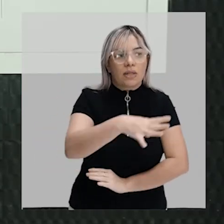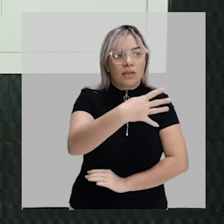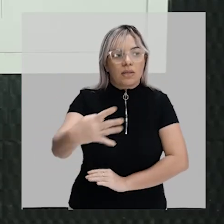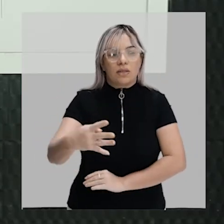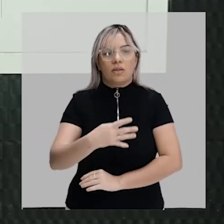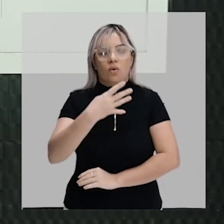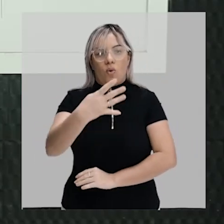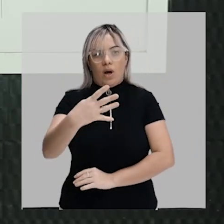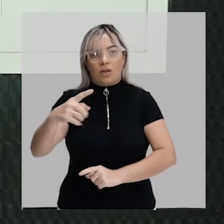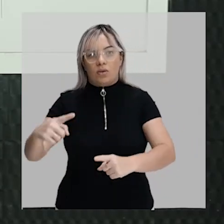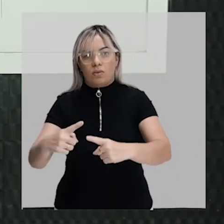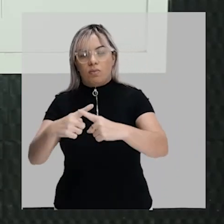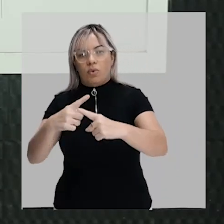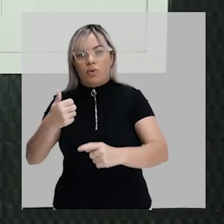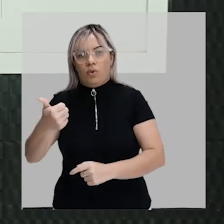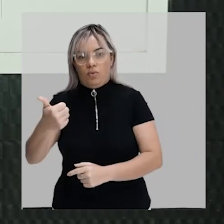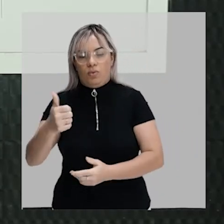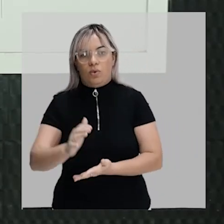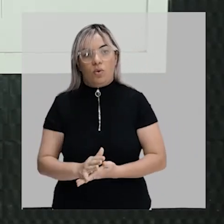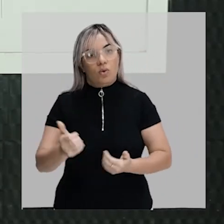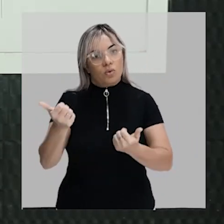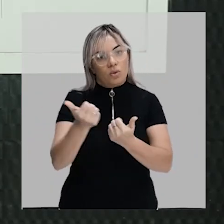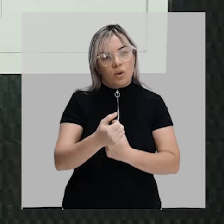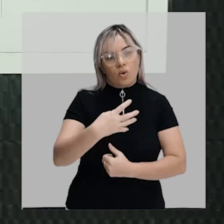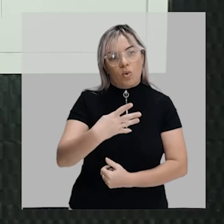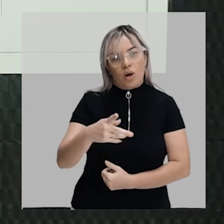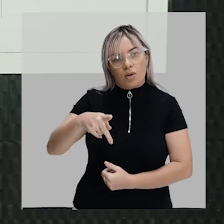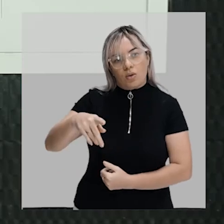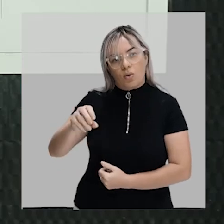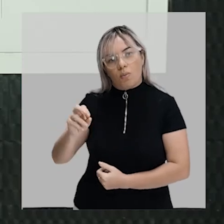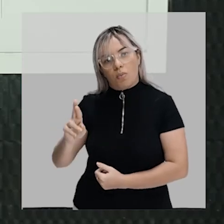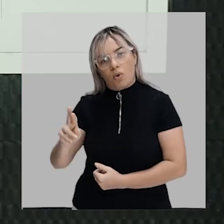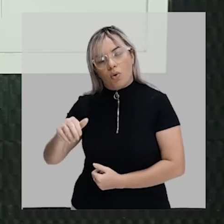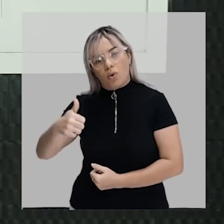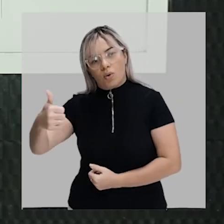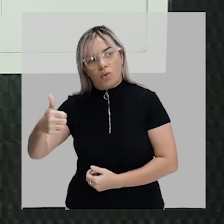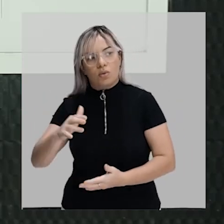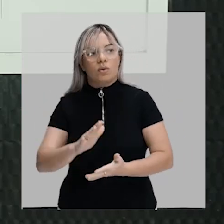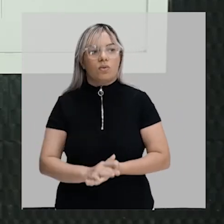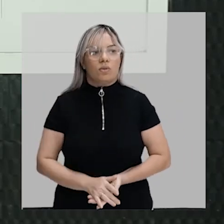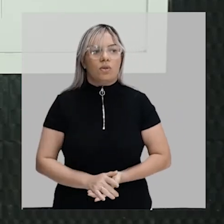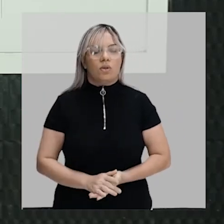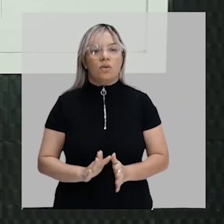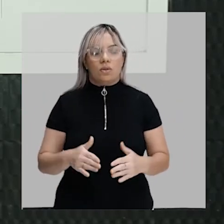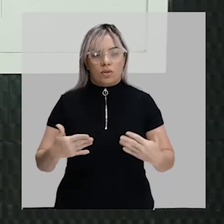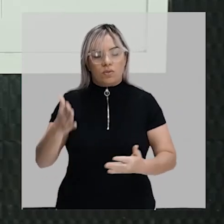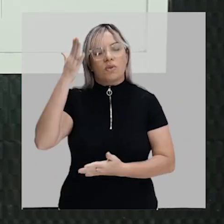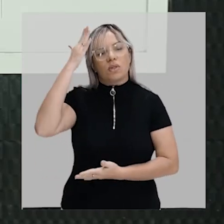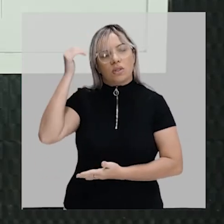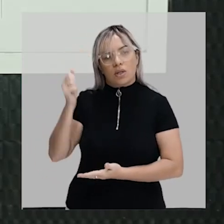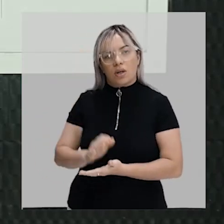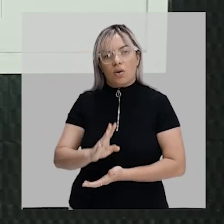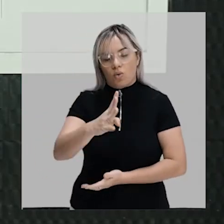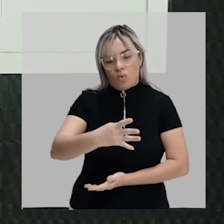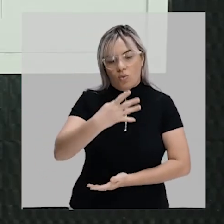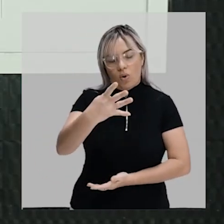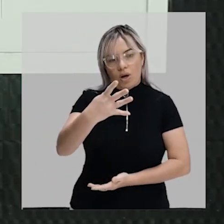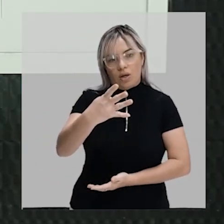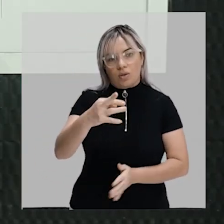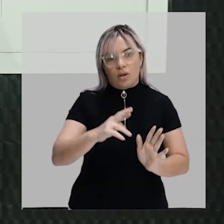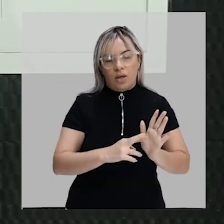tá você sabe que a ordem na Matriz representa a quantidade de linhas e a quantidade de colunas que ela tem beleza